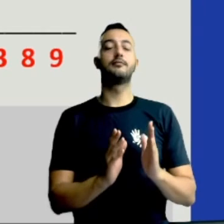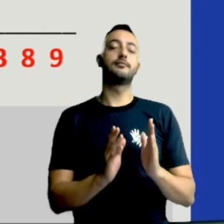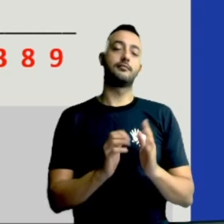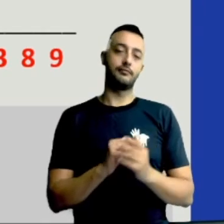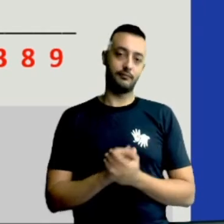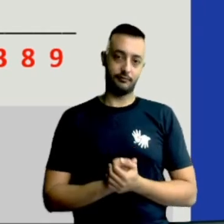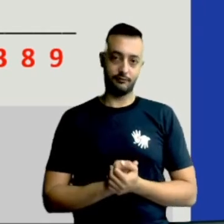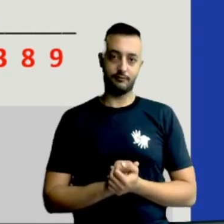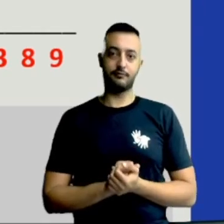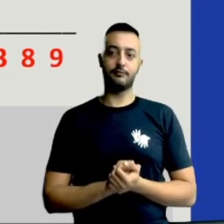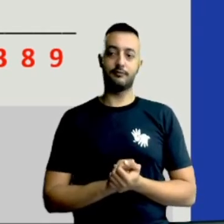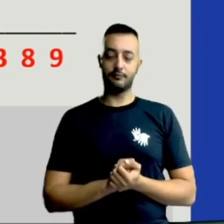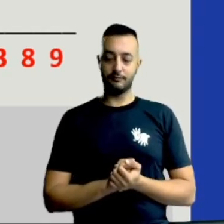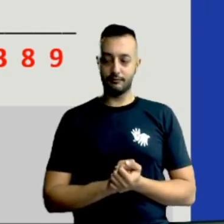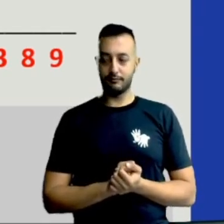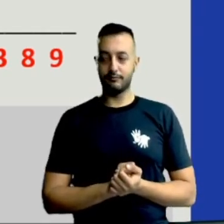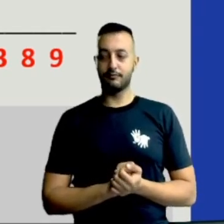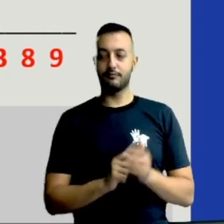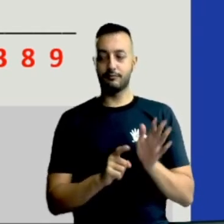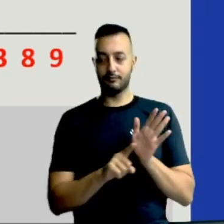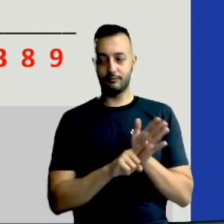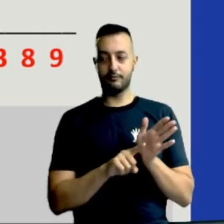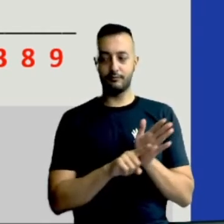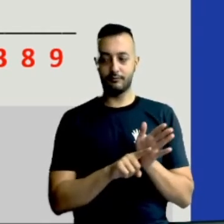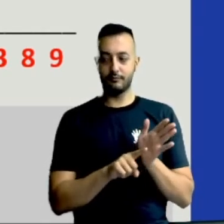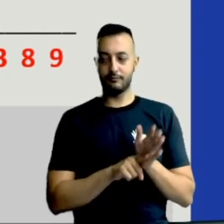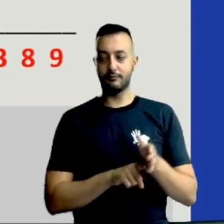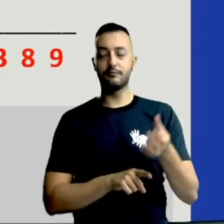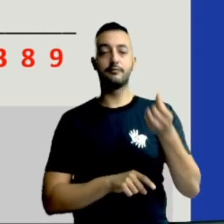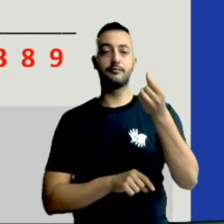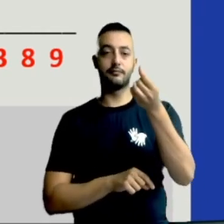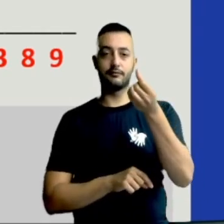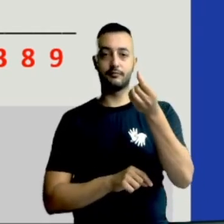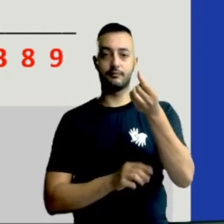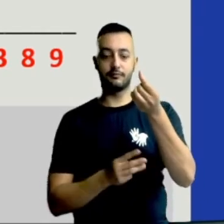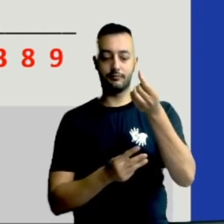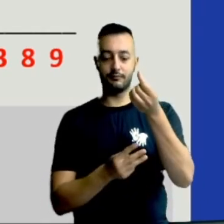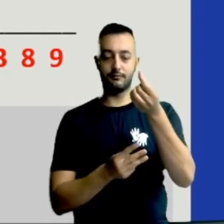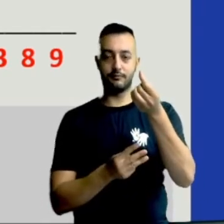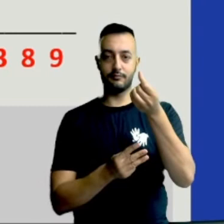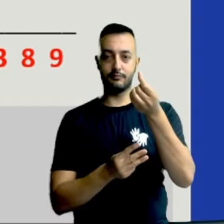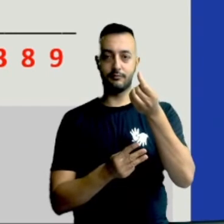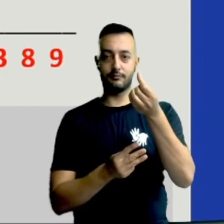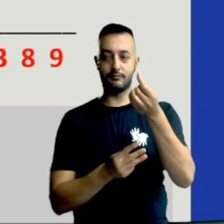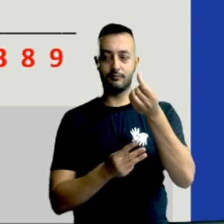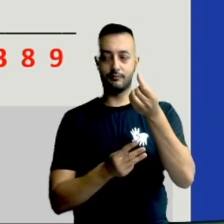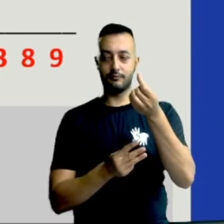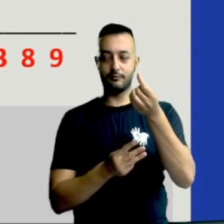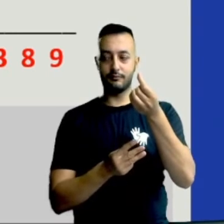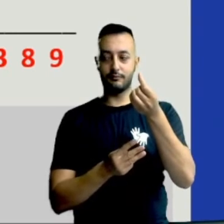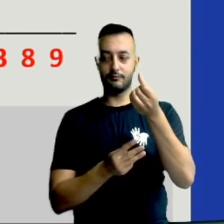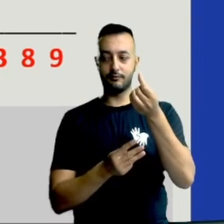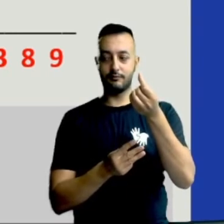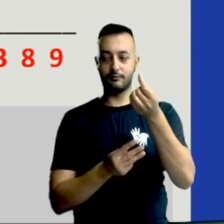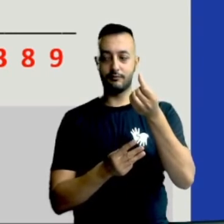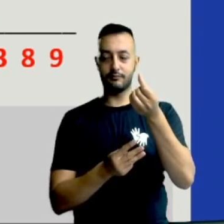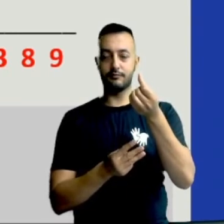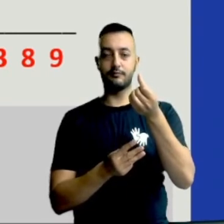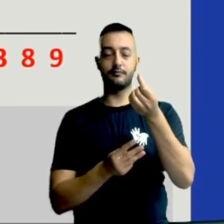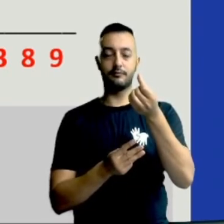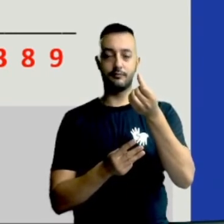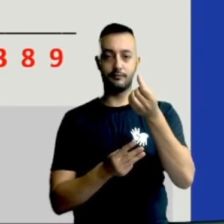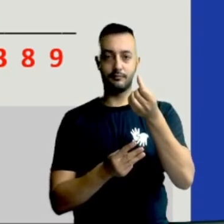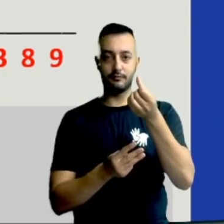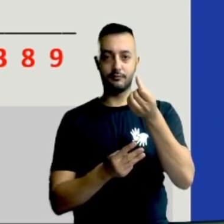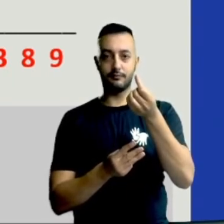casa das unidades de milhar. Eu tenho 6 menos 3. Ó, a gente acabou de fazer 6 menos 3, não é isso? Quanto